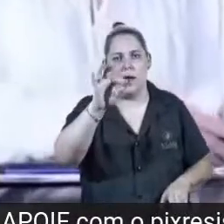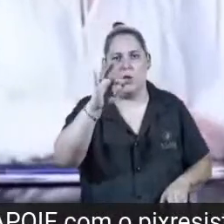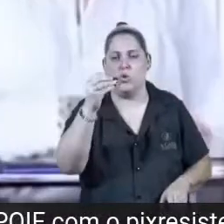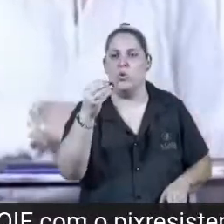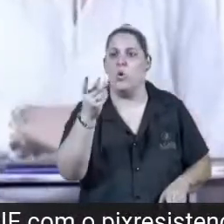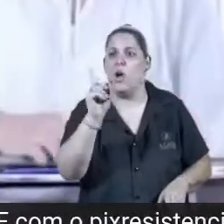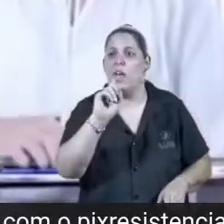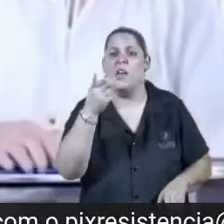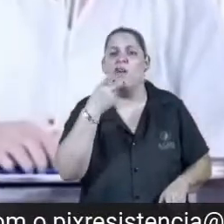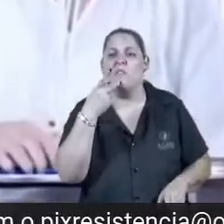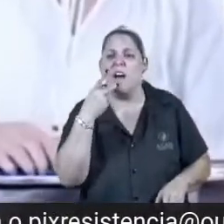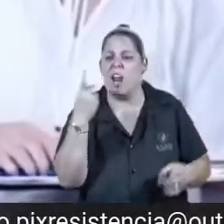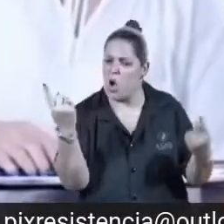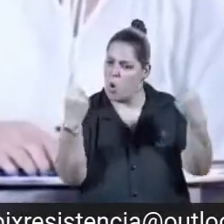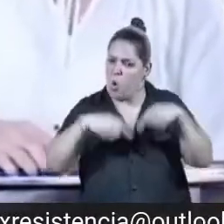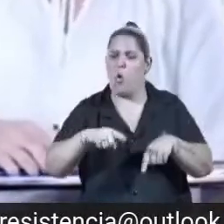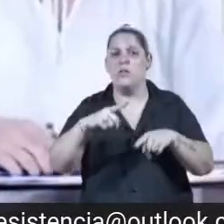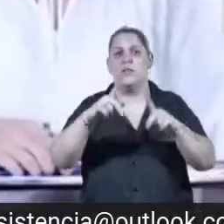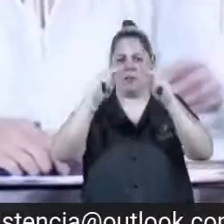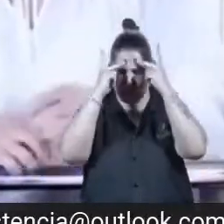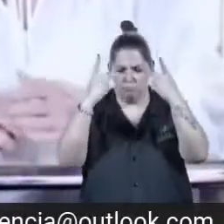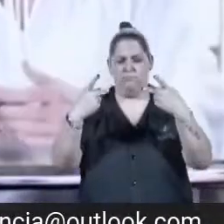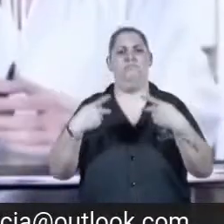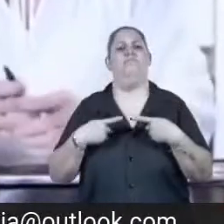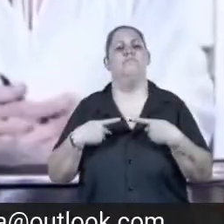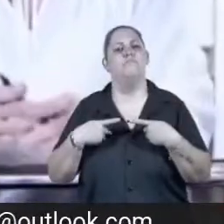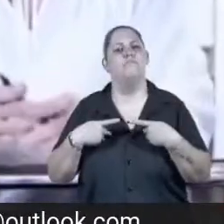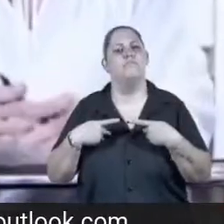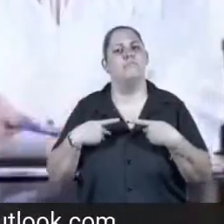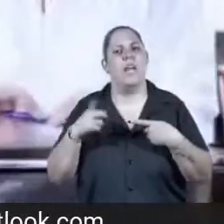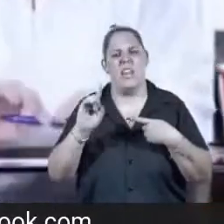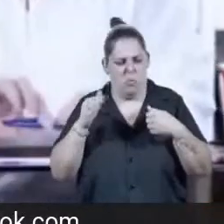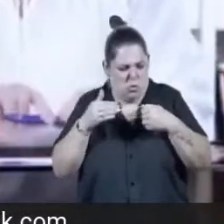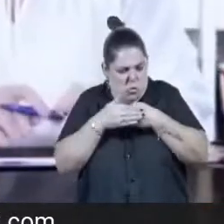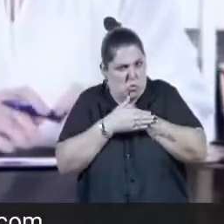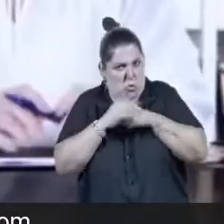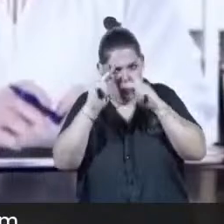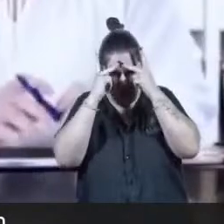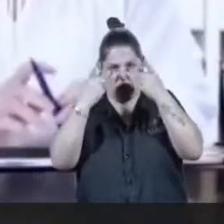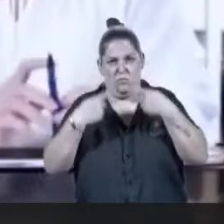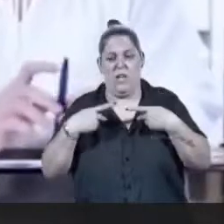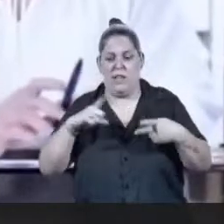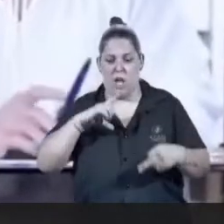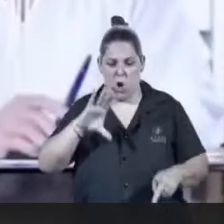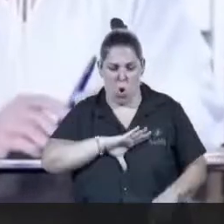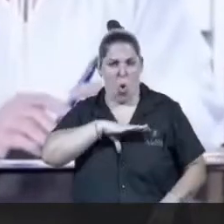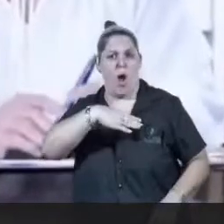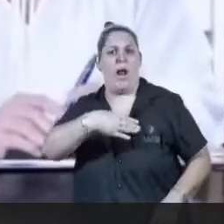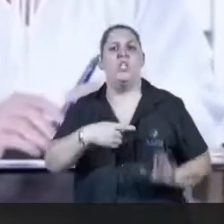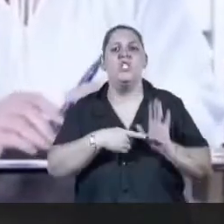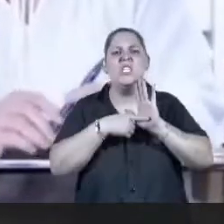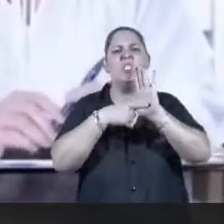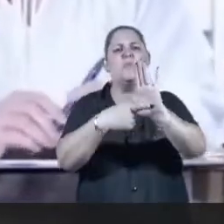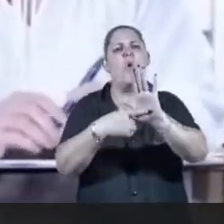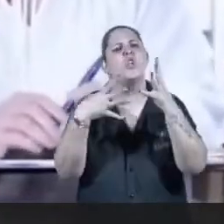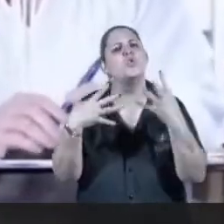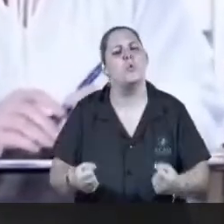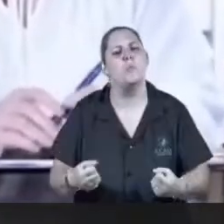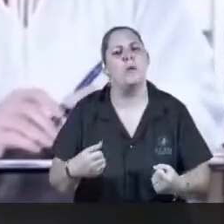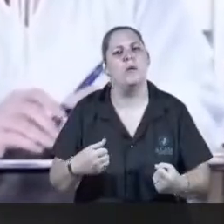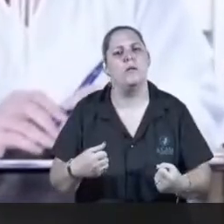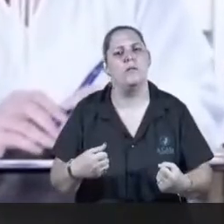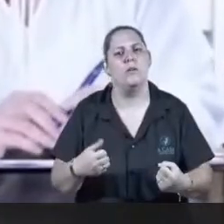nega o que é, que não esconde o que é, que tem coragem de se expor, que tem coragem de assumir,